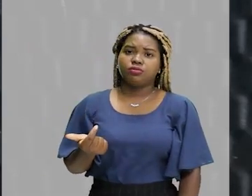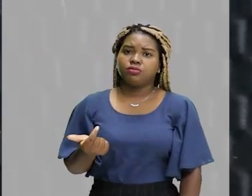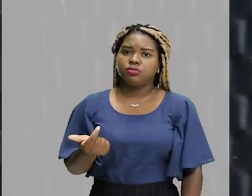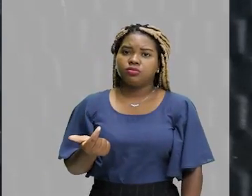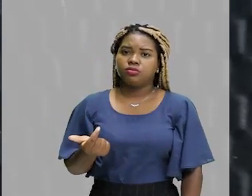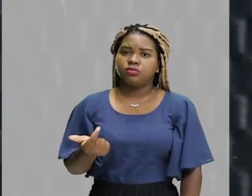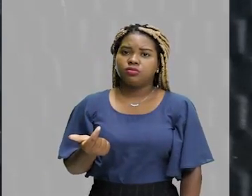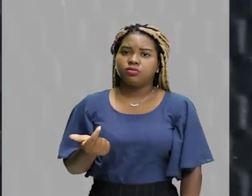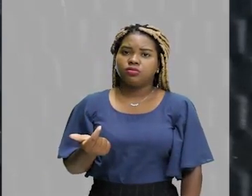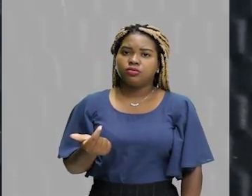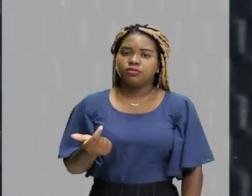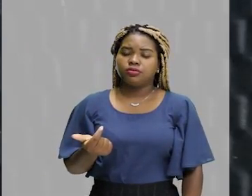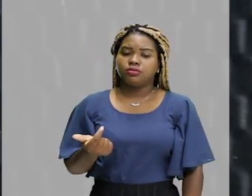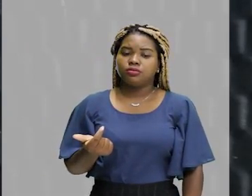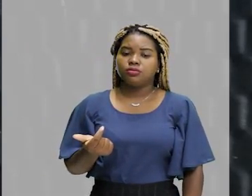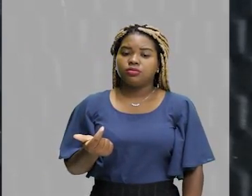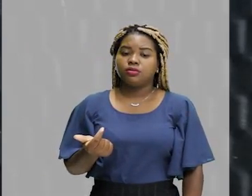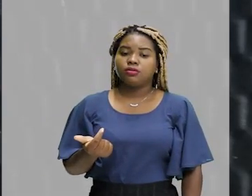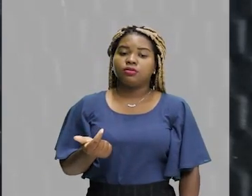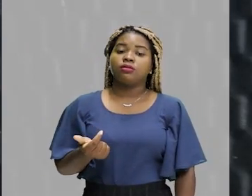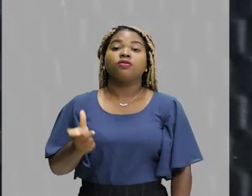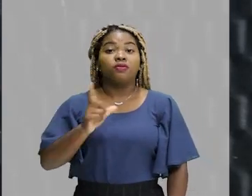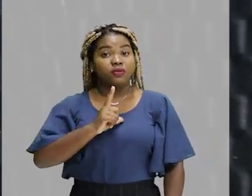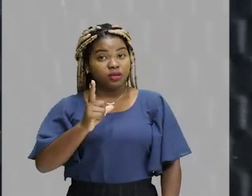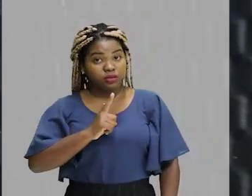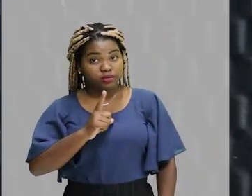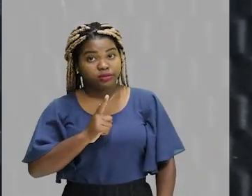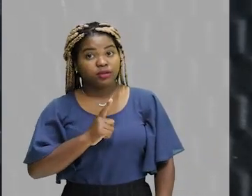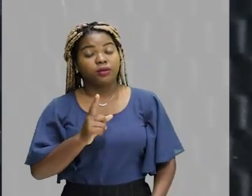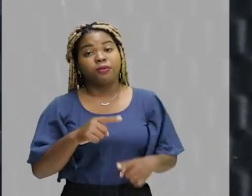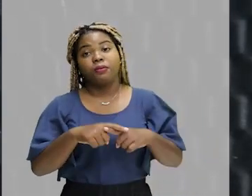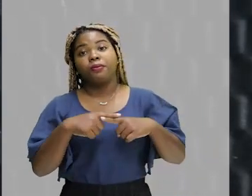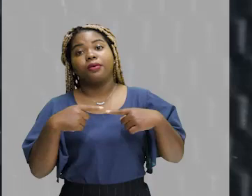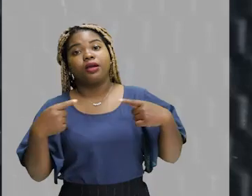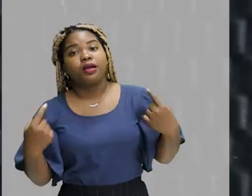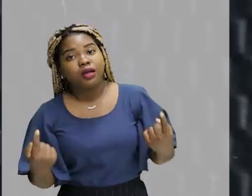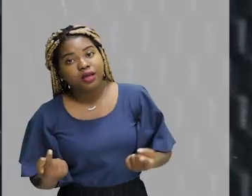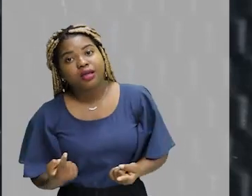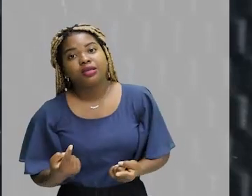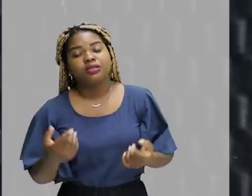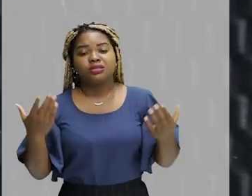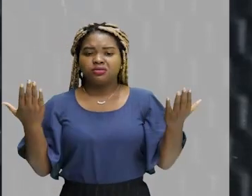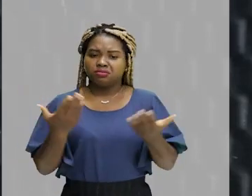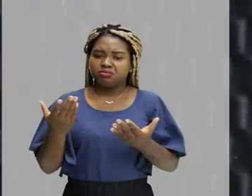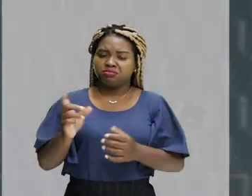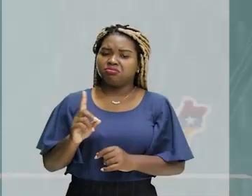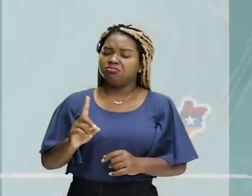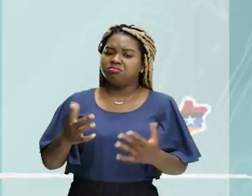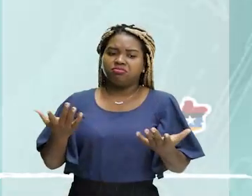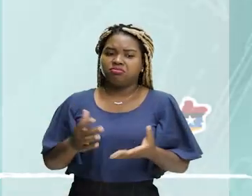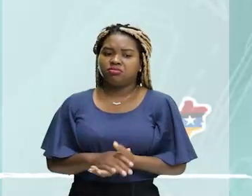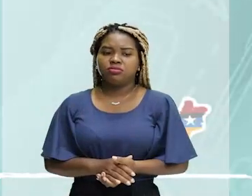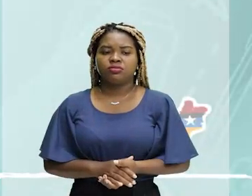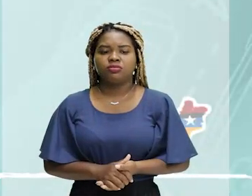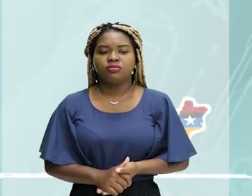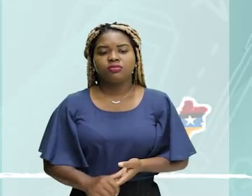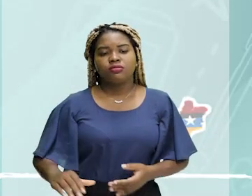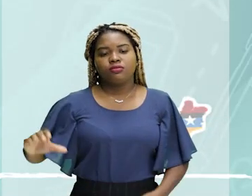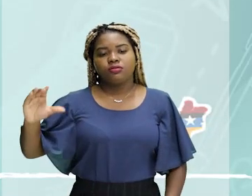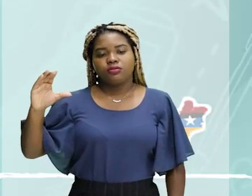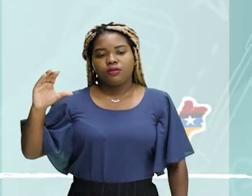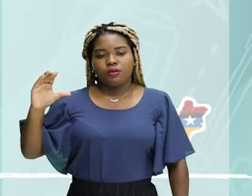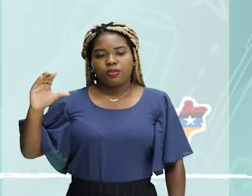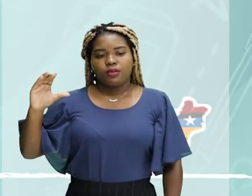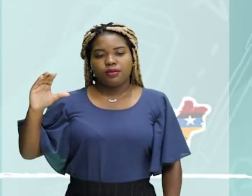radical para finalizar, vai existir, tá? Ainda. Então parece uma proposta extremamente radical, tá? Letra